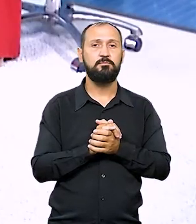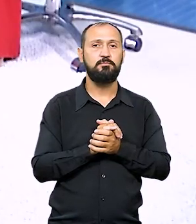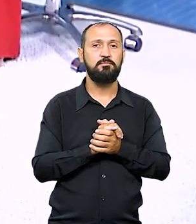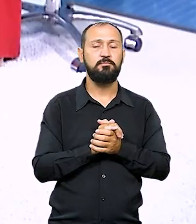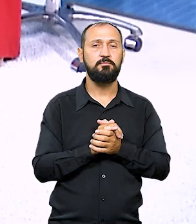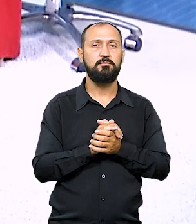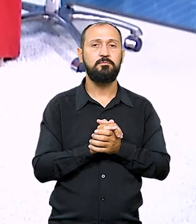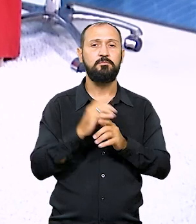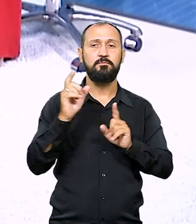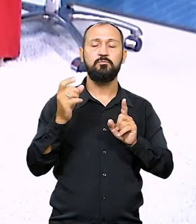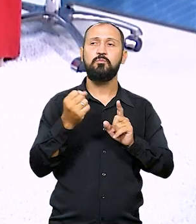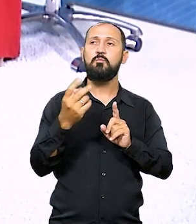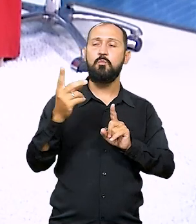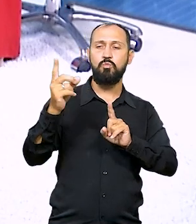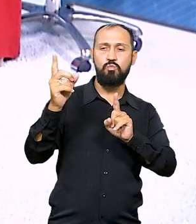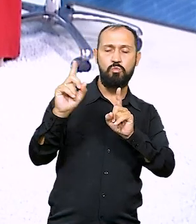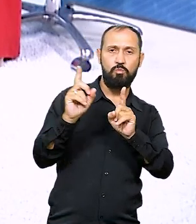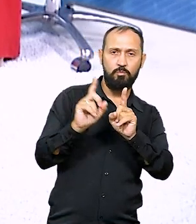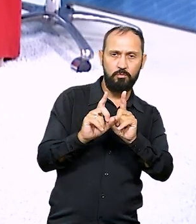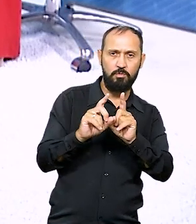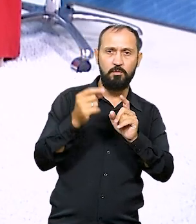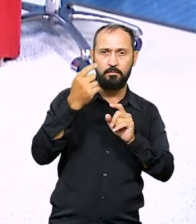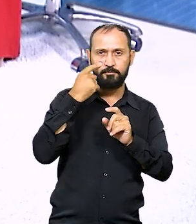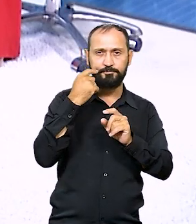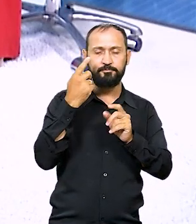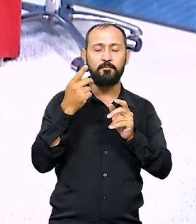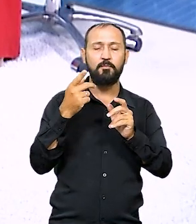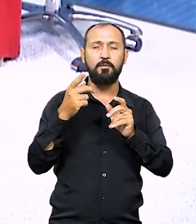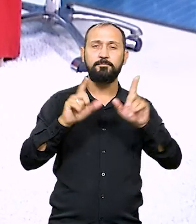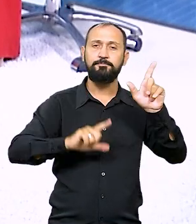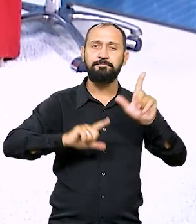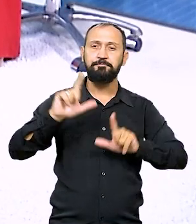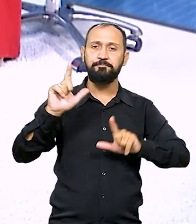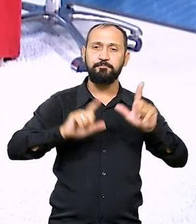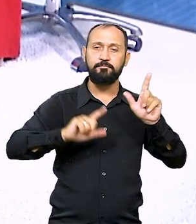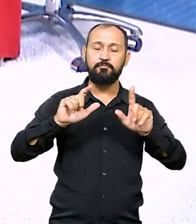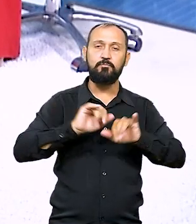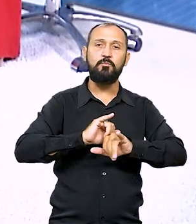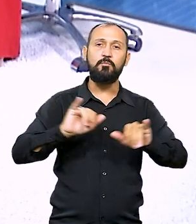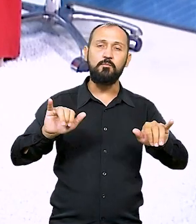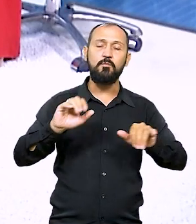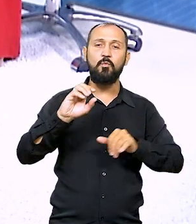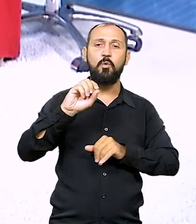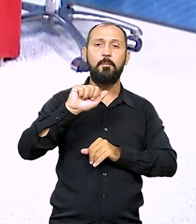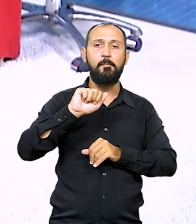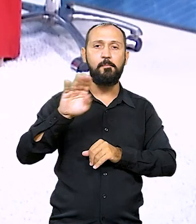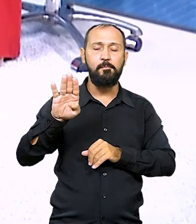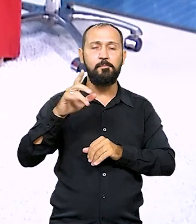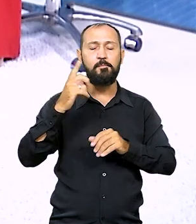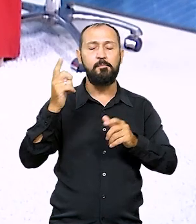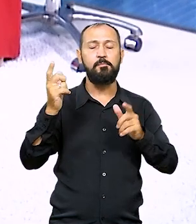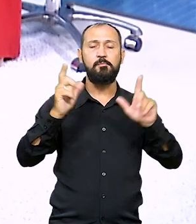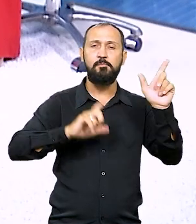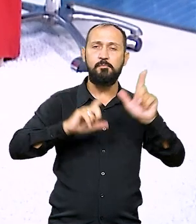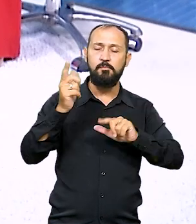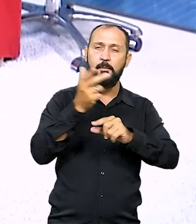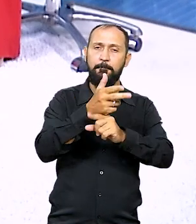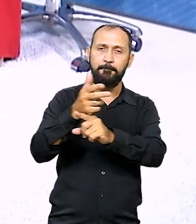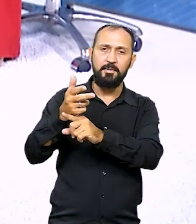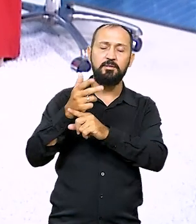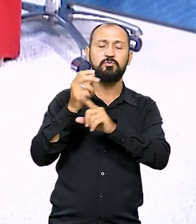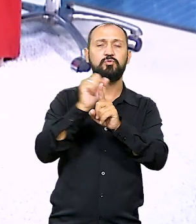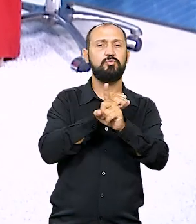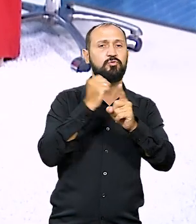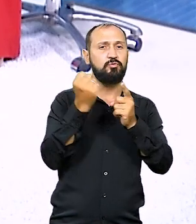E, assim, diminuiu bastante. Depois desses programas de informação da OAB, da mídia,